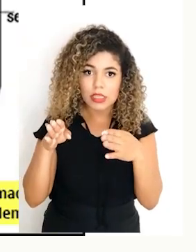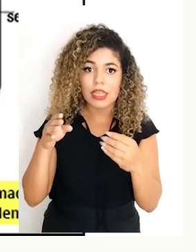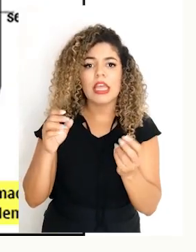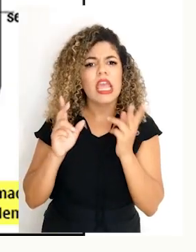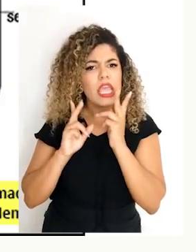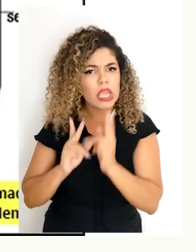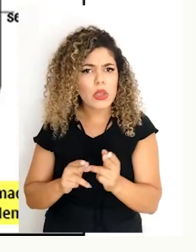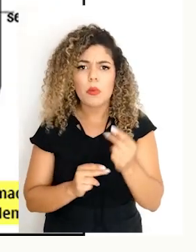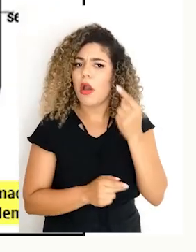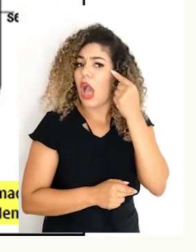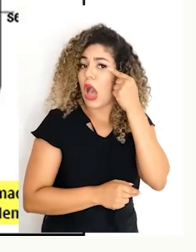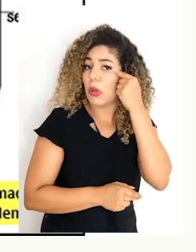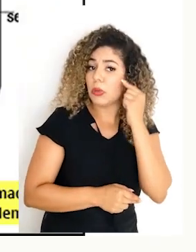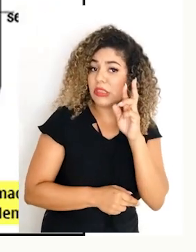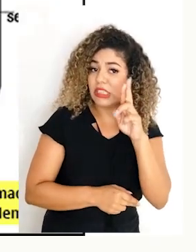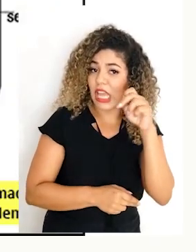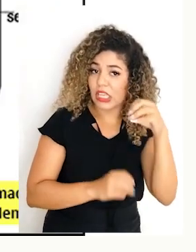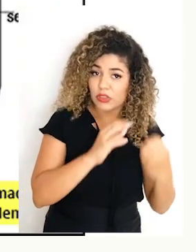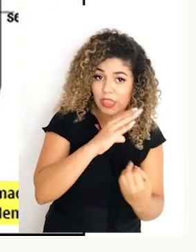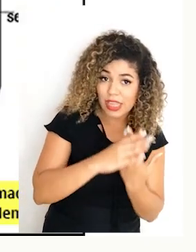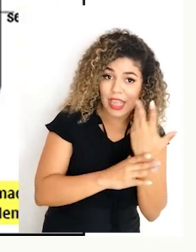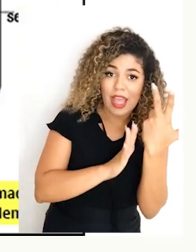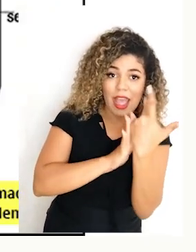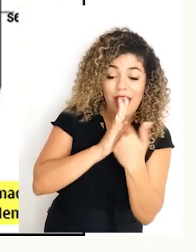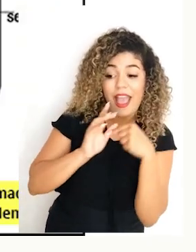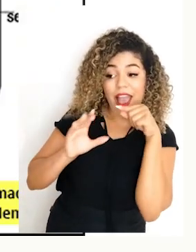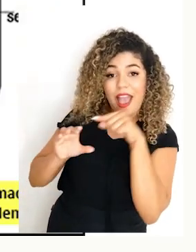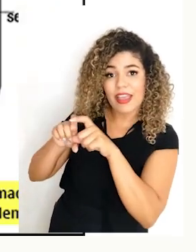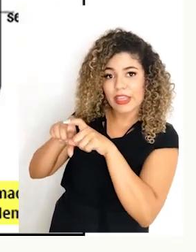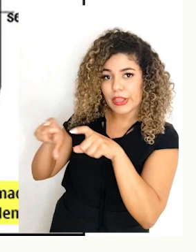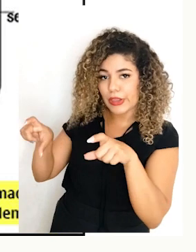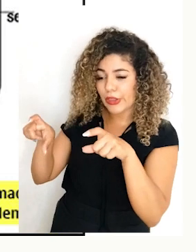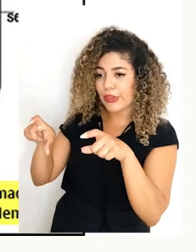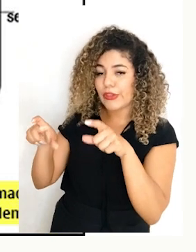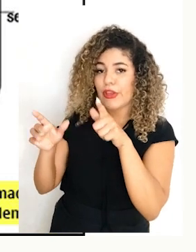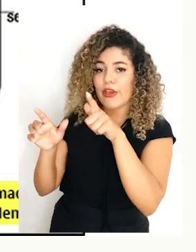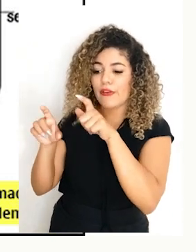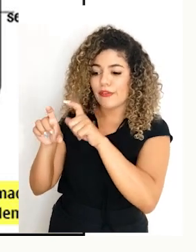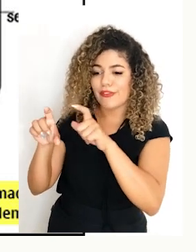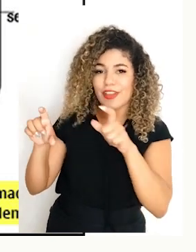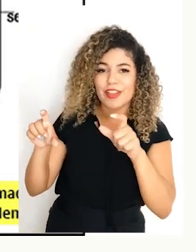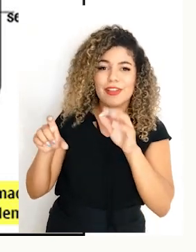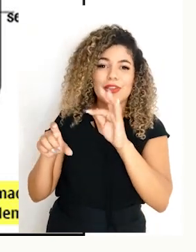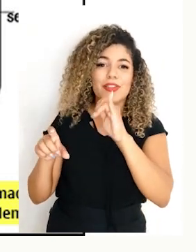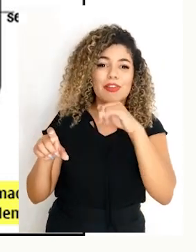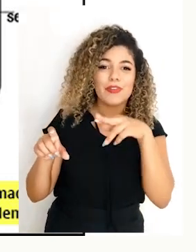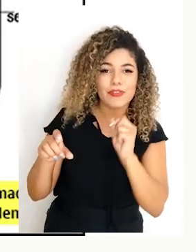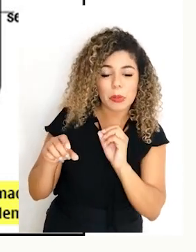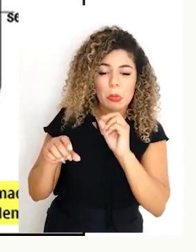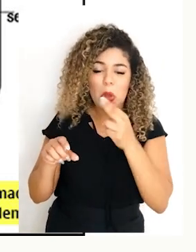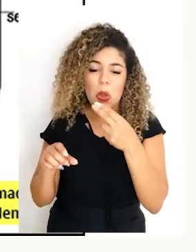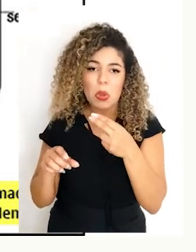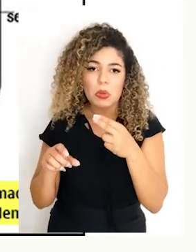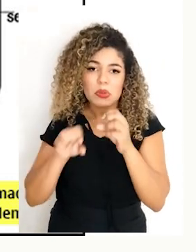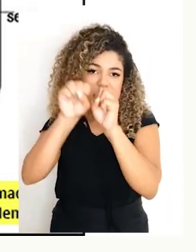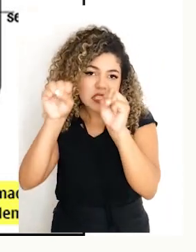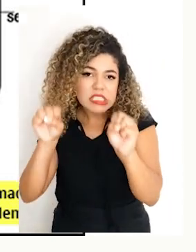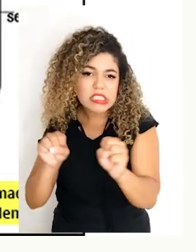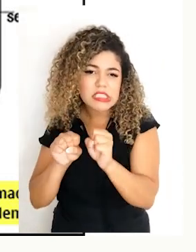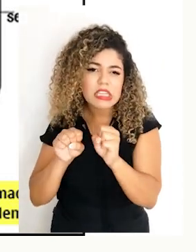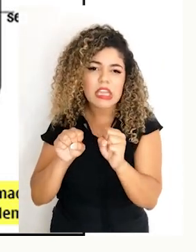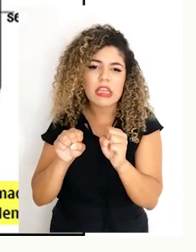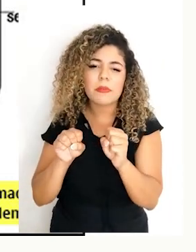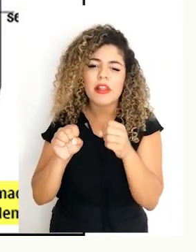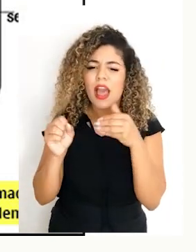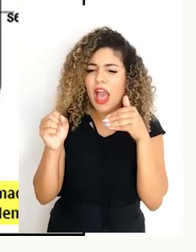filme ou, como disse para vocês, em sensores fotossensíveis lá no finalzinho, lá no fundo da máquina